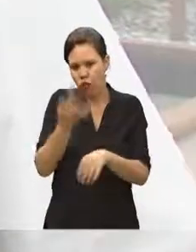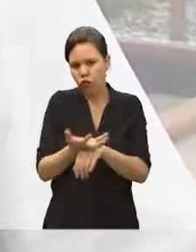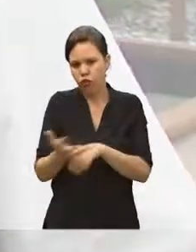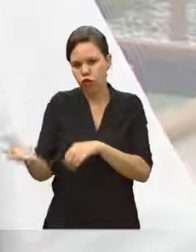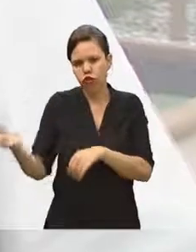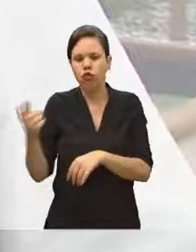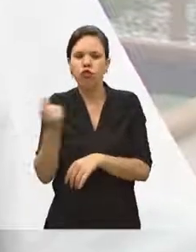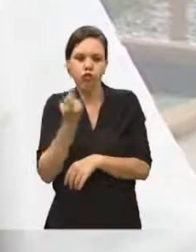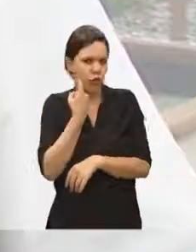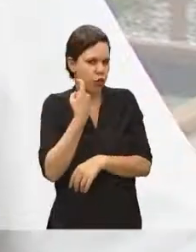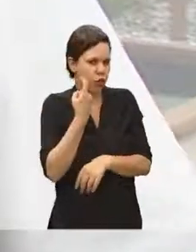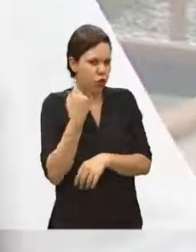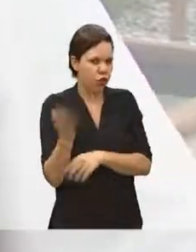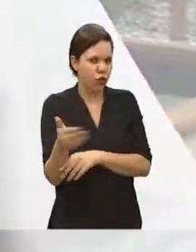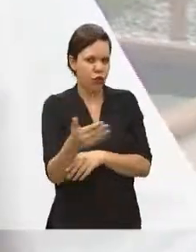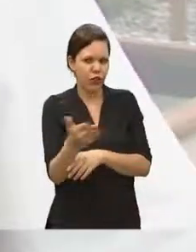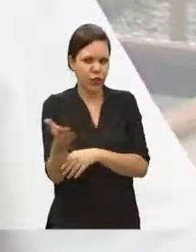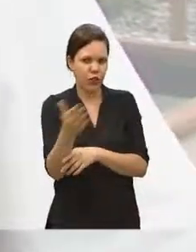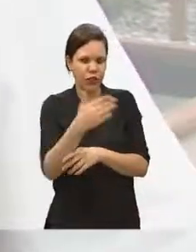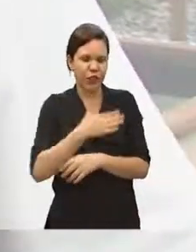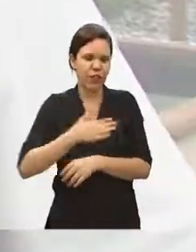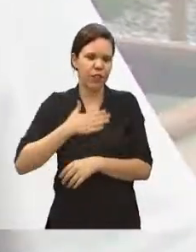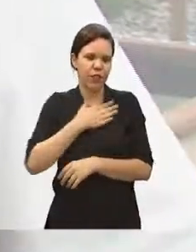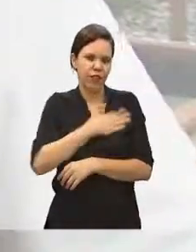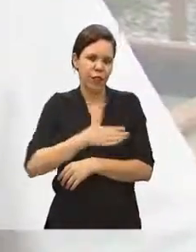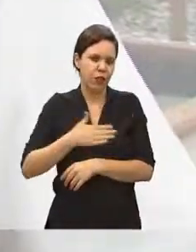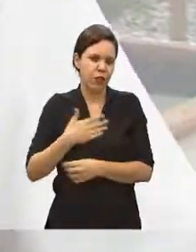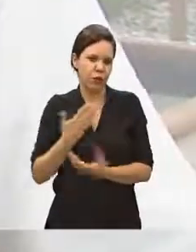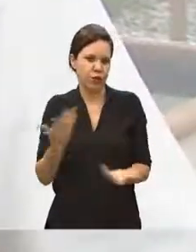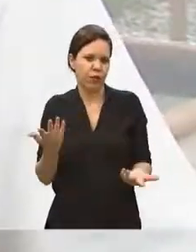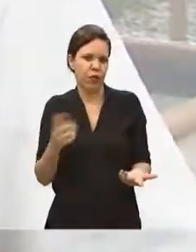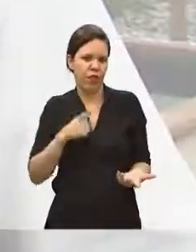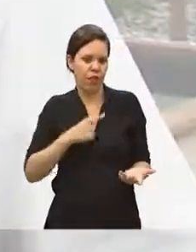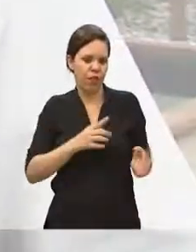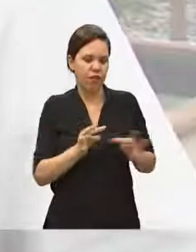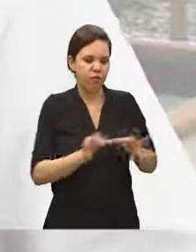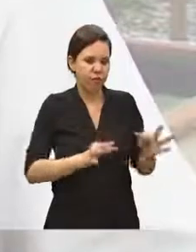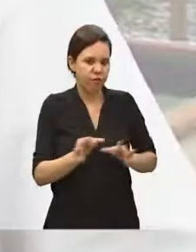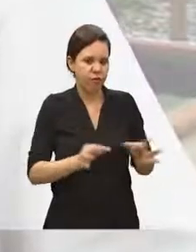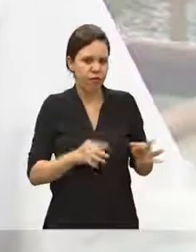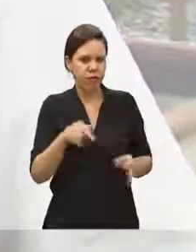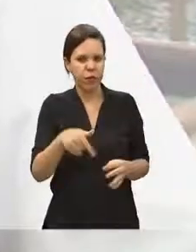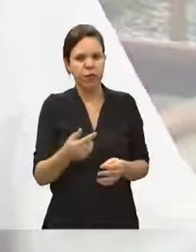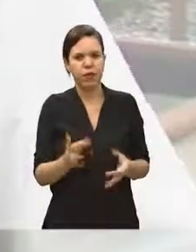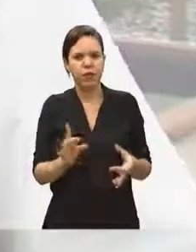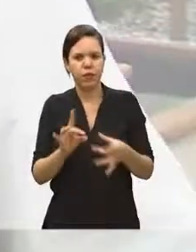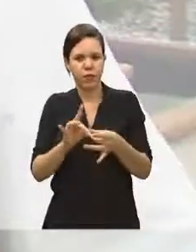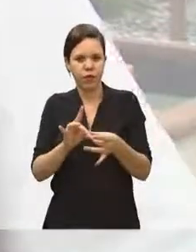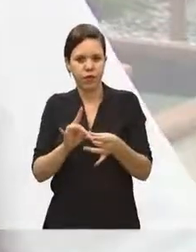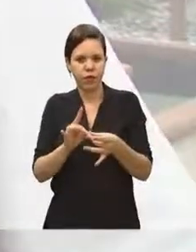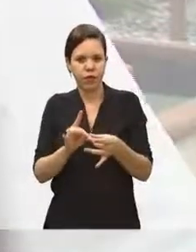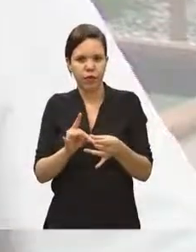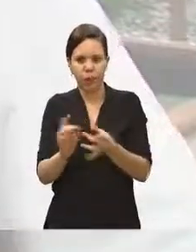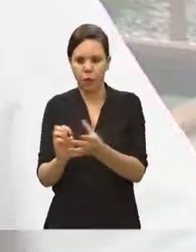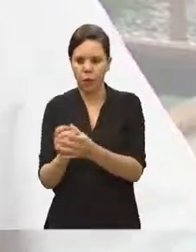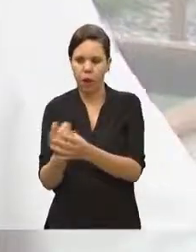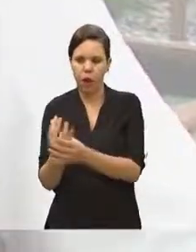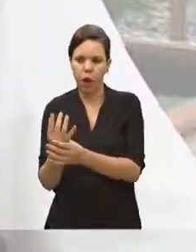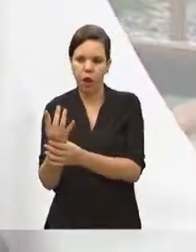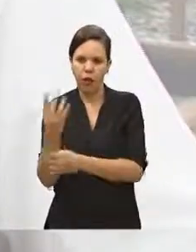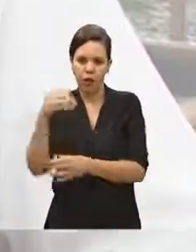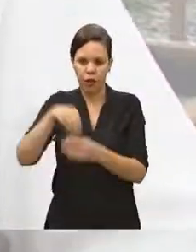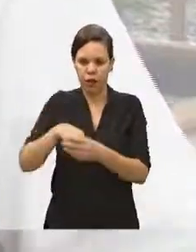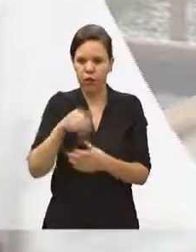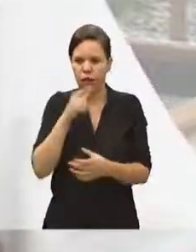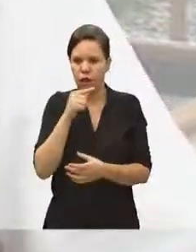os peixes? E os peixes, eles amam isso daí, por quê? Porque a gente tem um tratamento, tá aliado ao tratamento de plantas